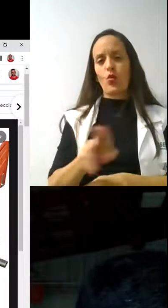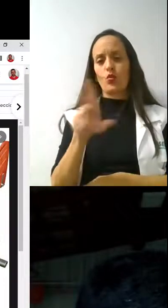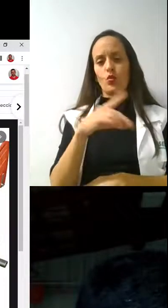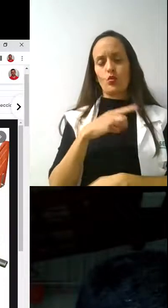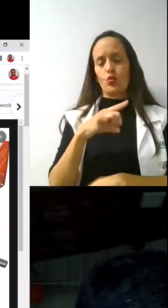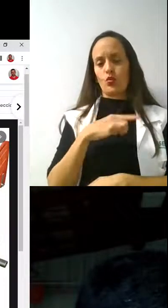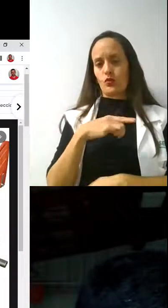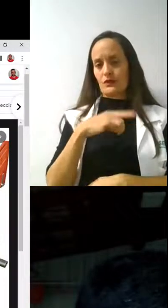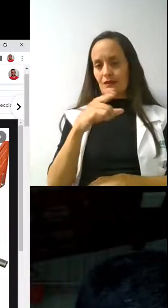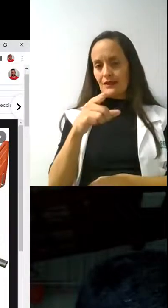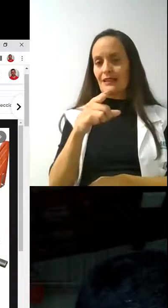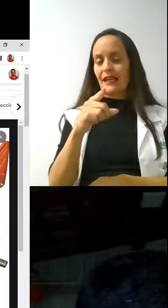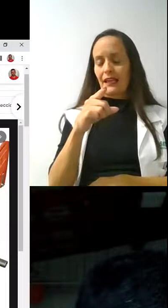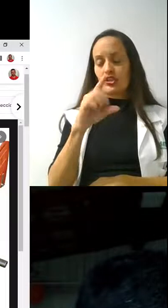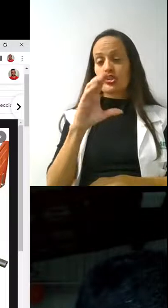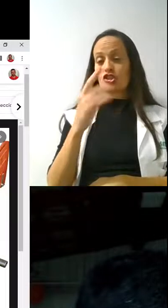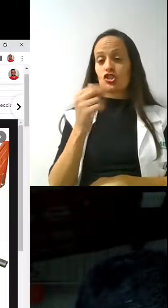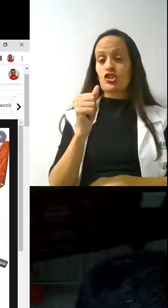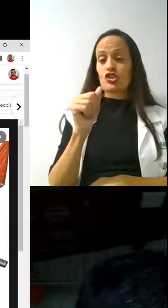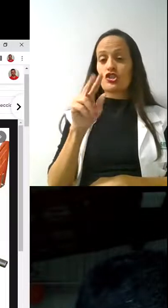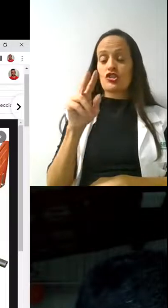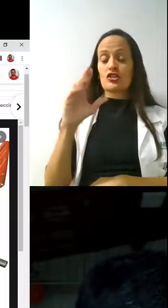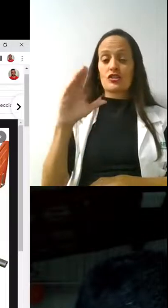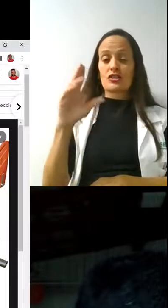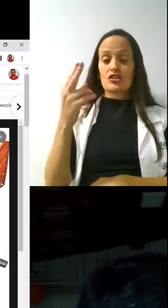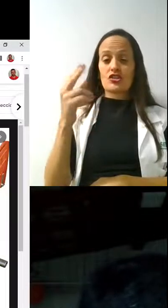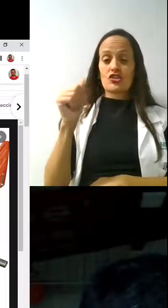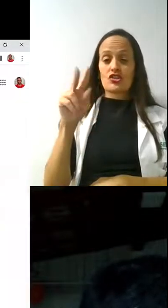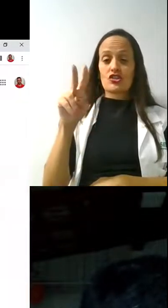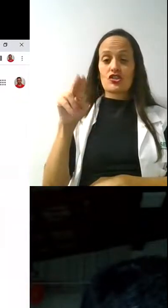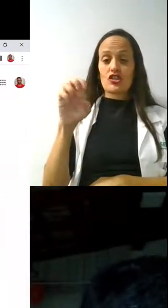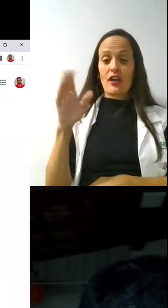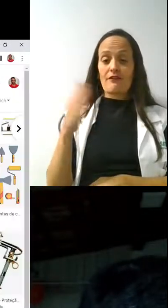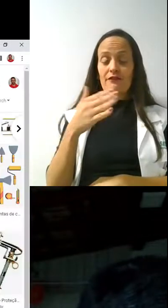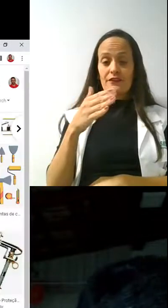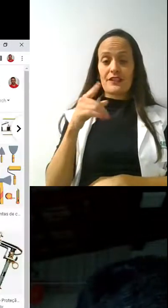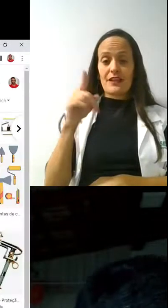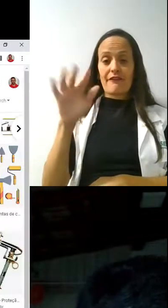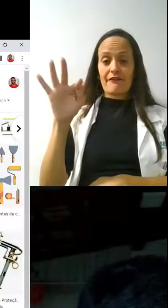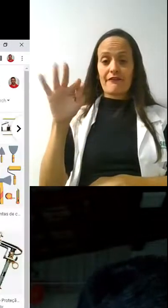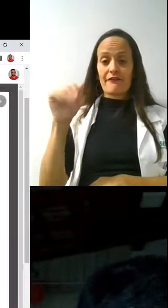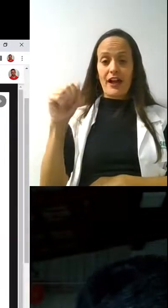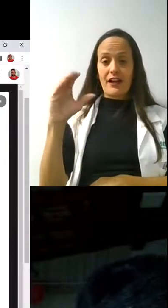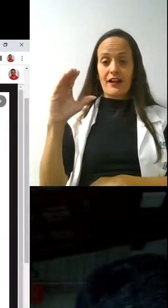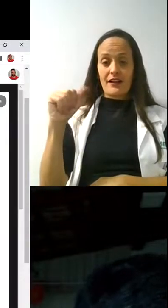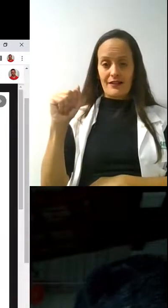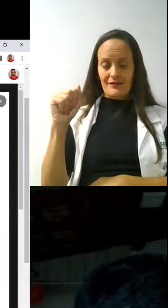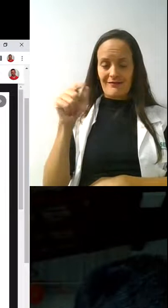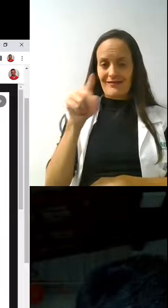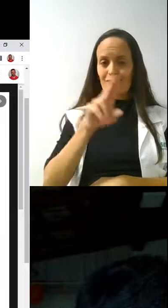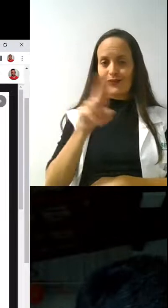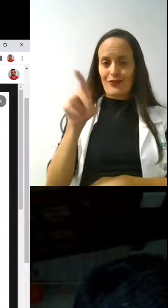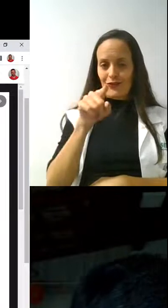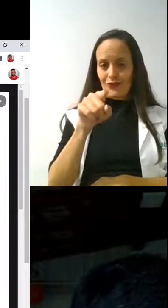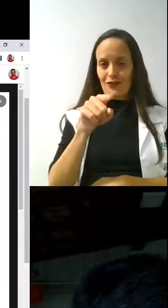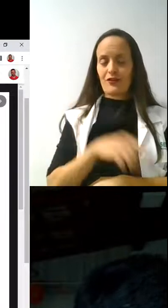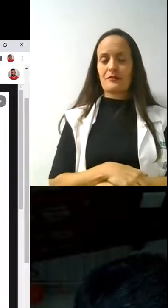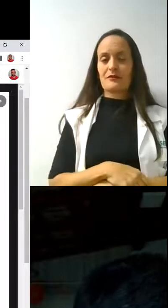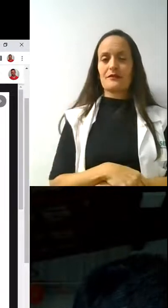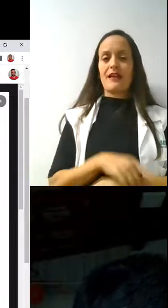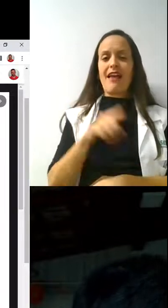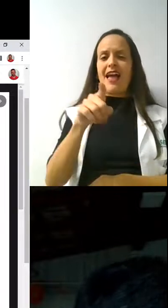que vocês vão ver mais é a chave do tipo simples. Pelo menos aqui na realidade de Goiás é essa, né? Essa aqui é a